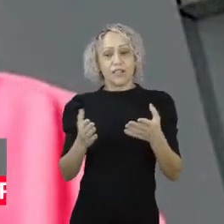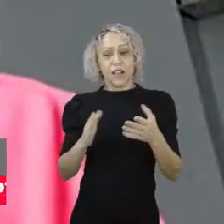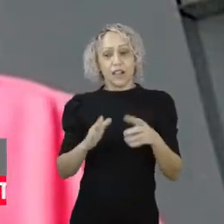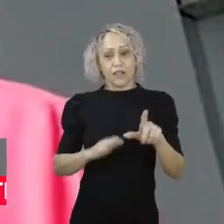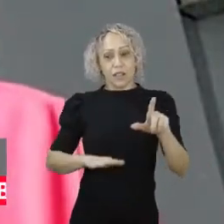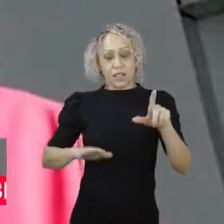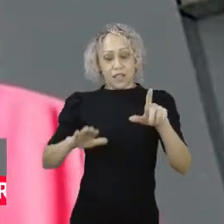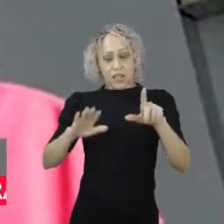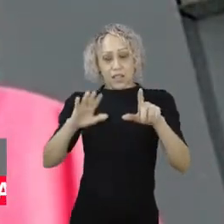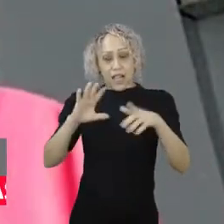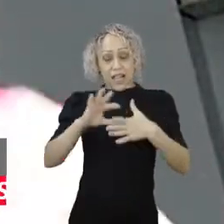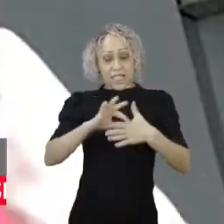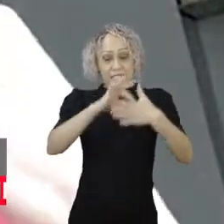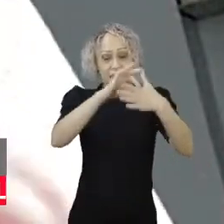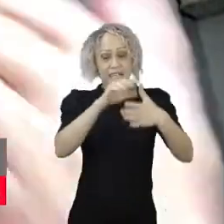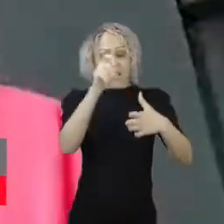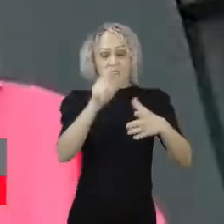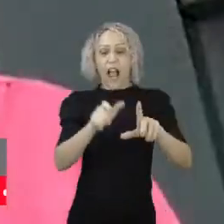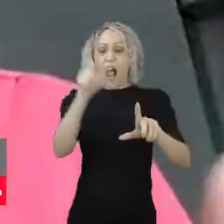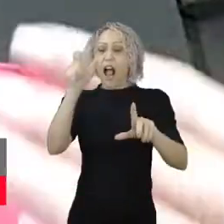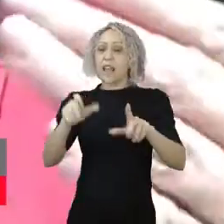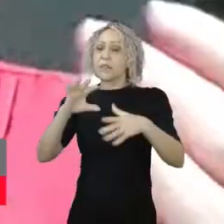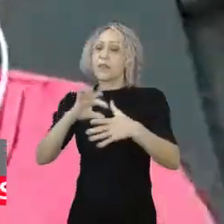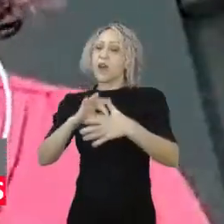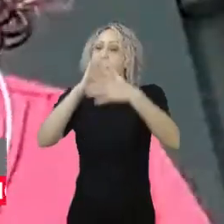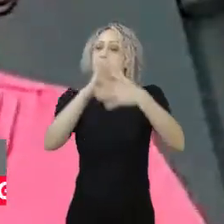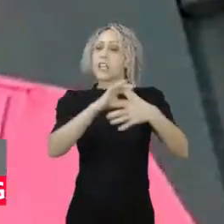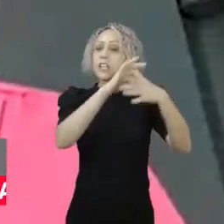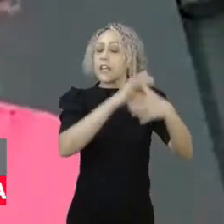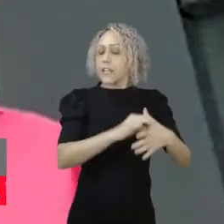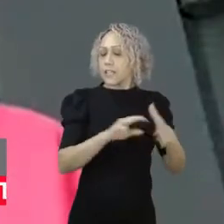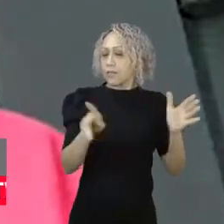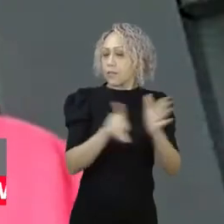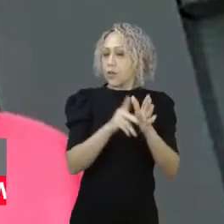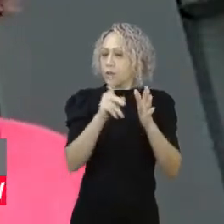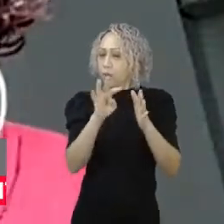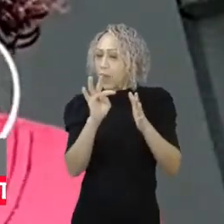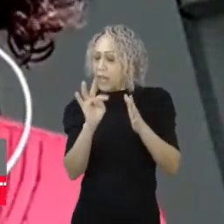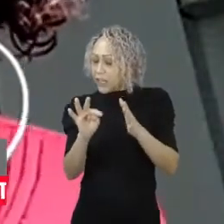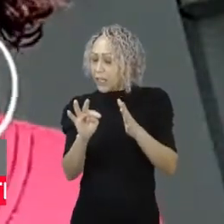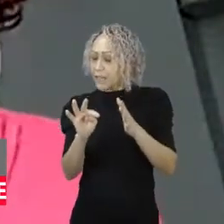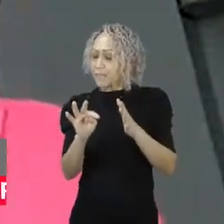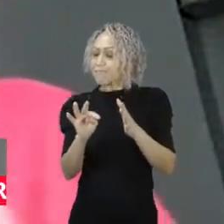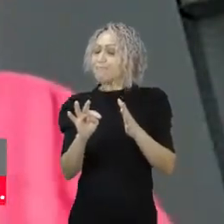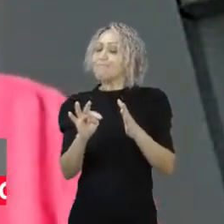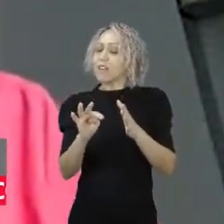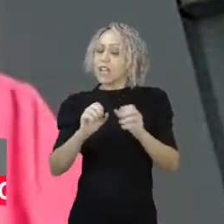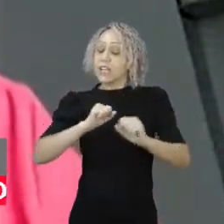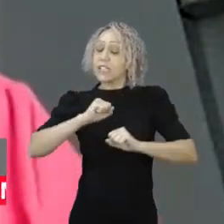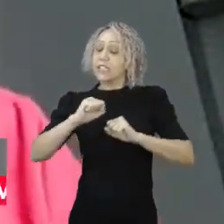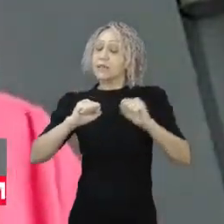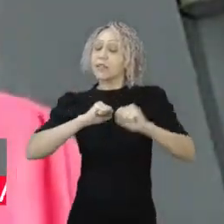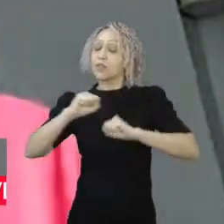lideranças do movimento social têm que se apresentar nessa campanha para disputar os